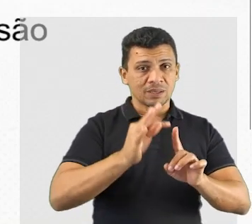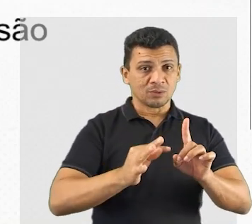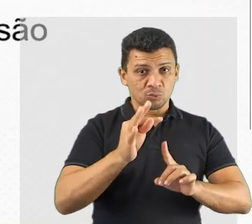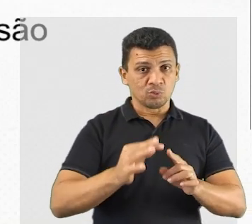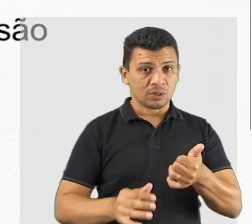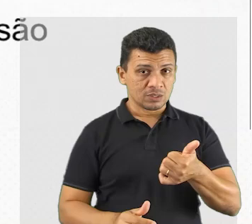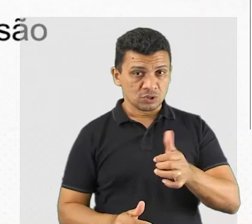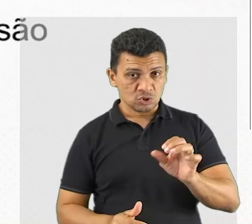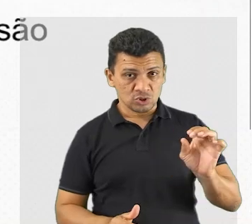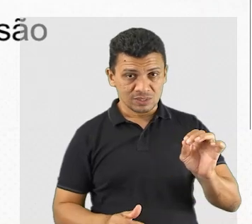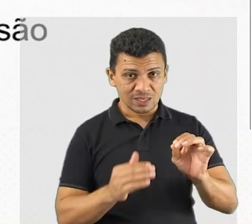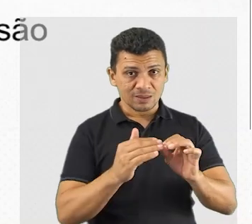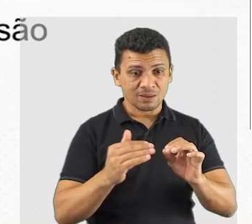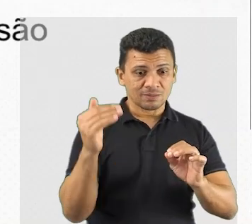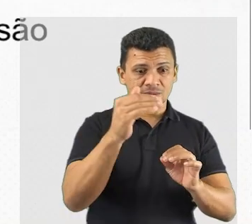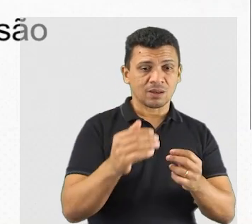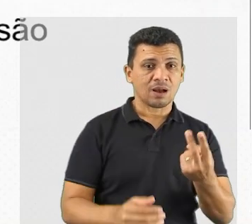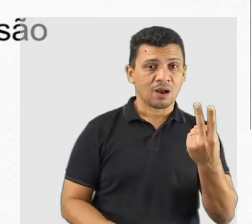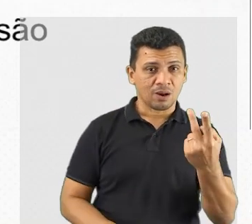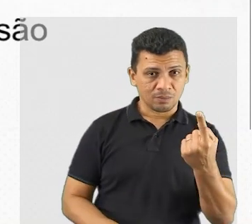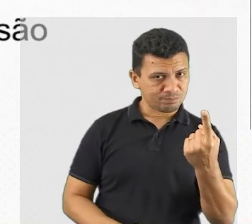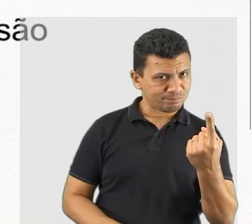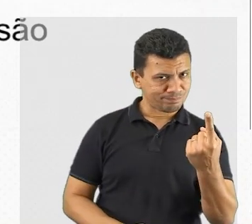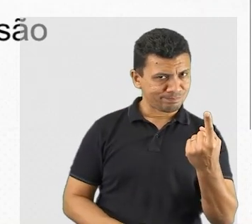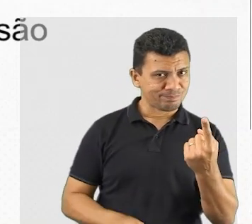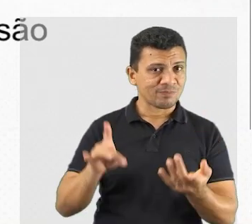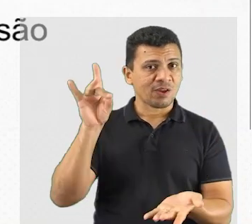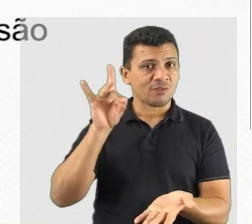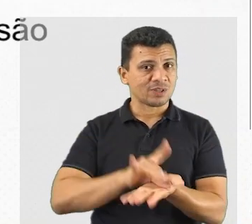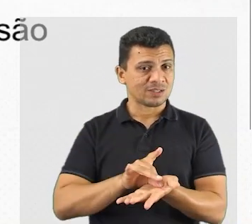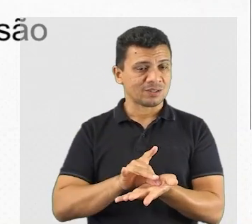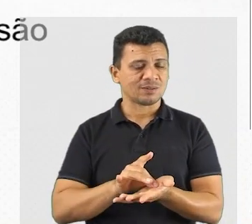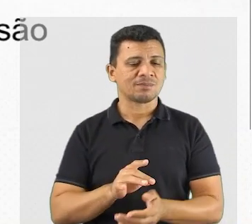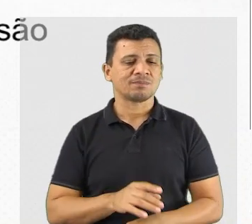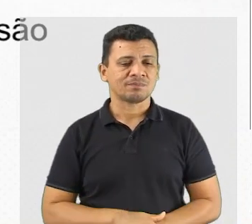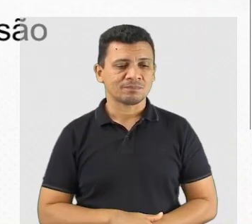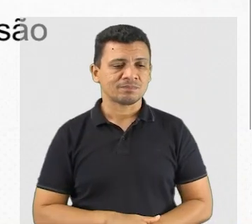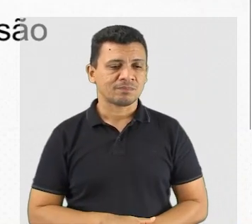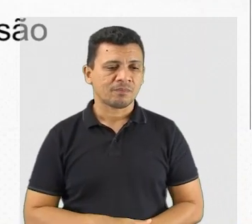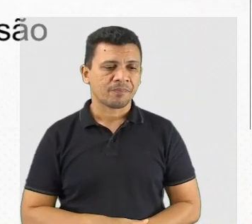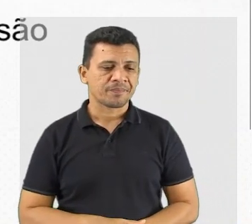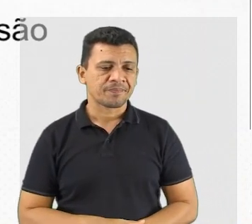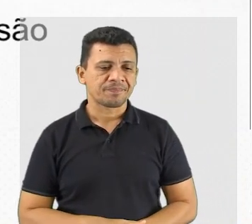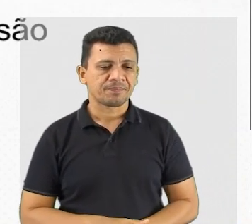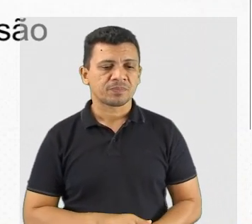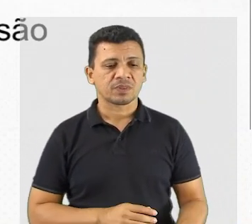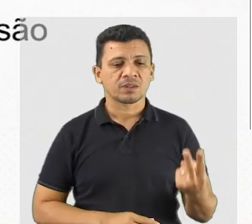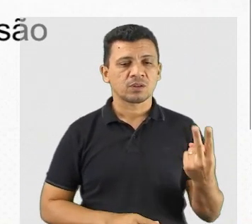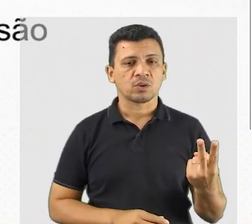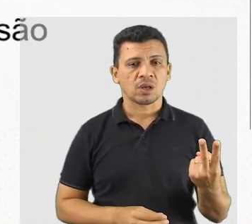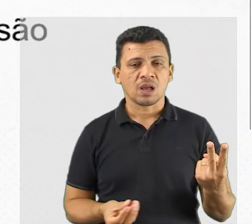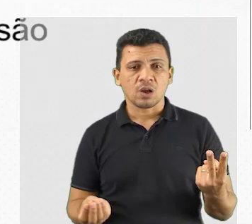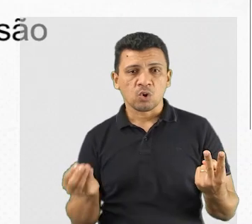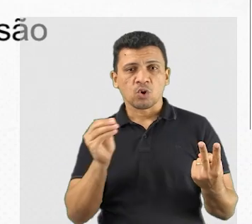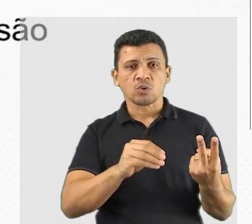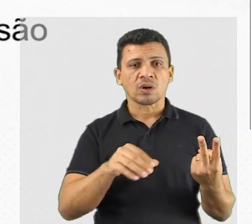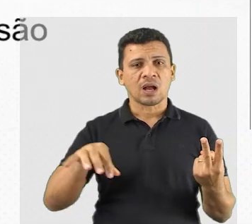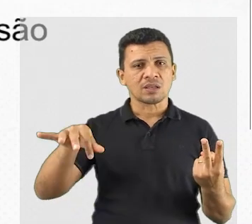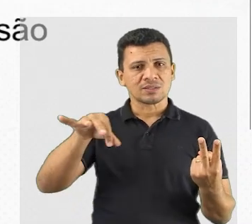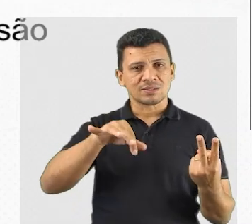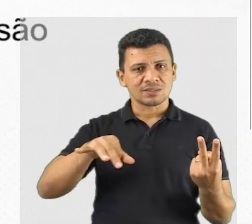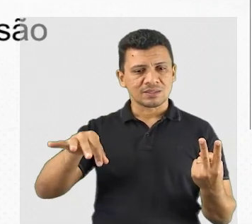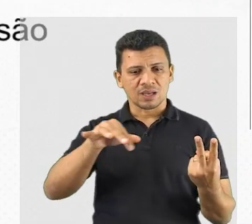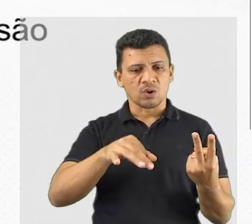né? Então isso aqui já está verdadeiro, ó. A primeira já é verdadeira. Aumentou. 2. A adição de